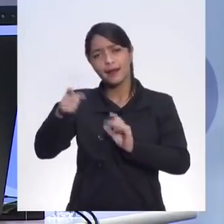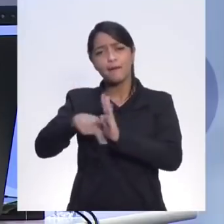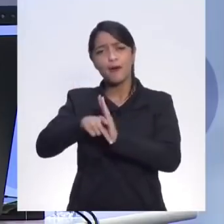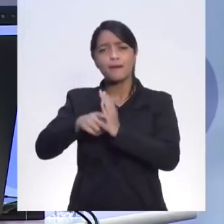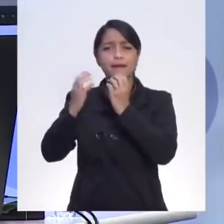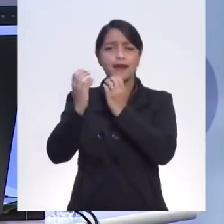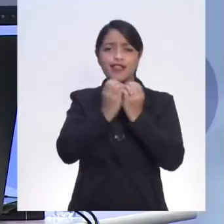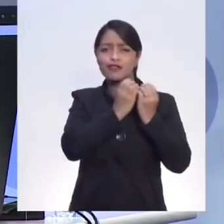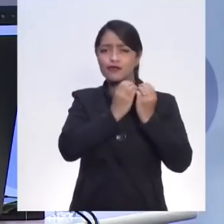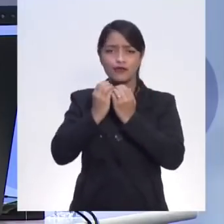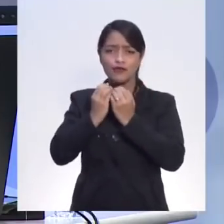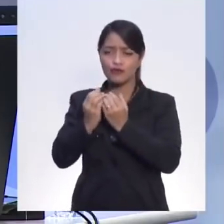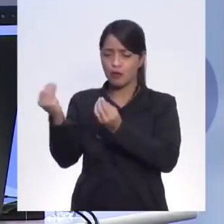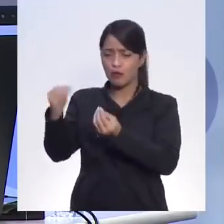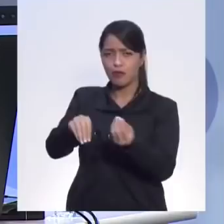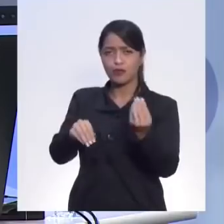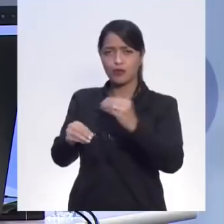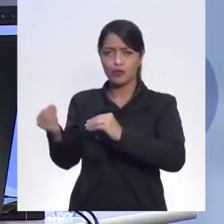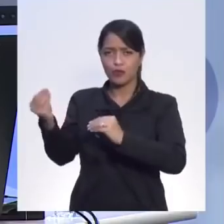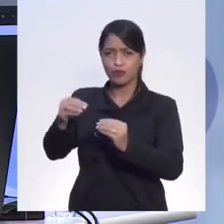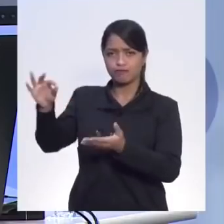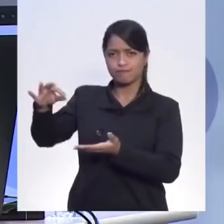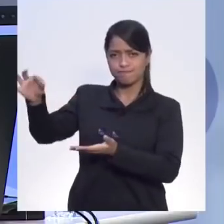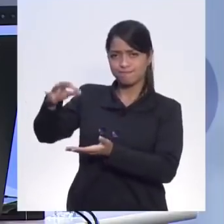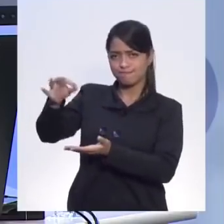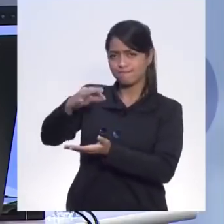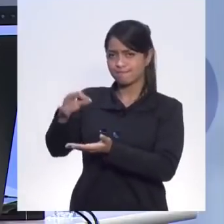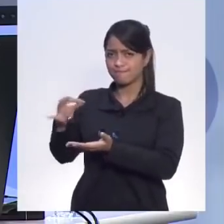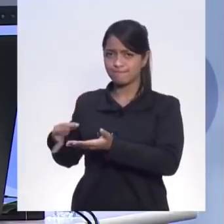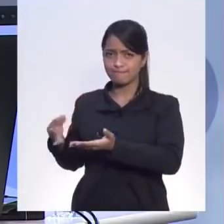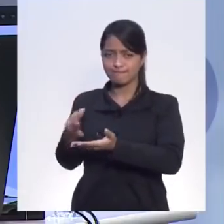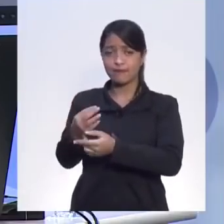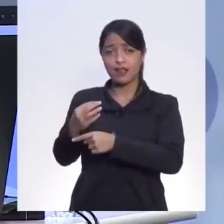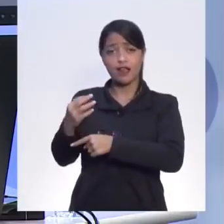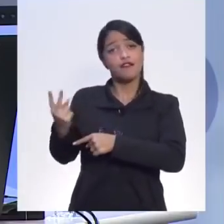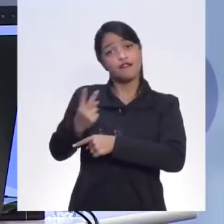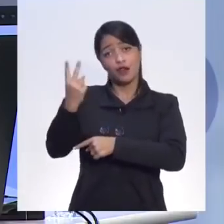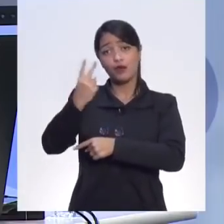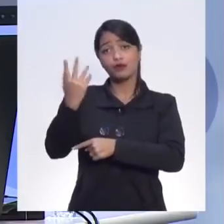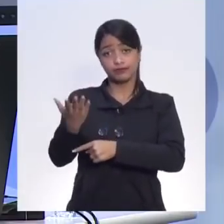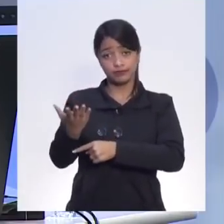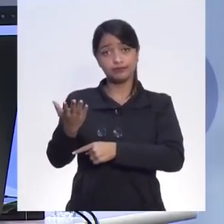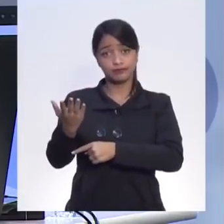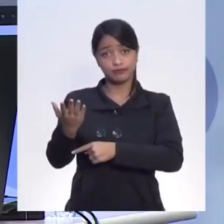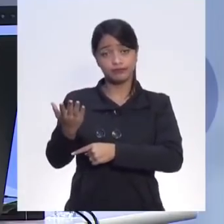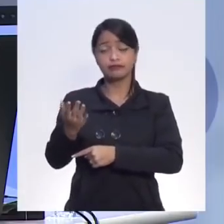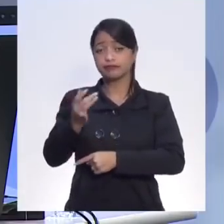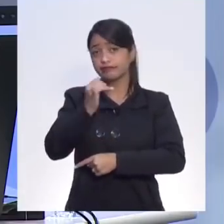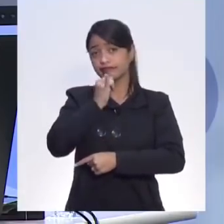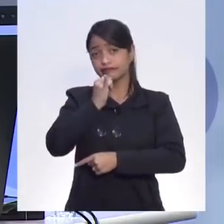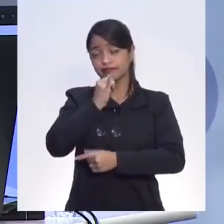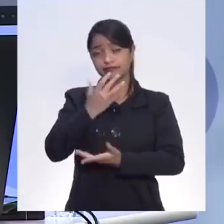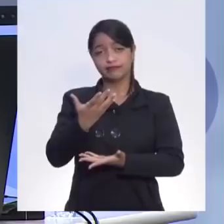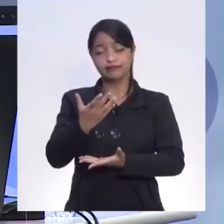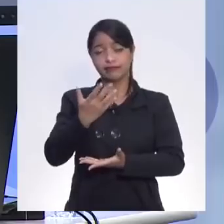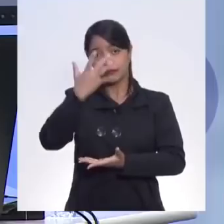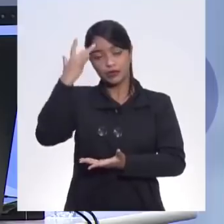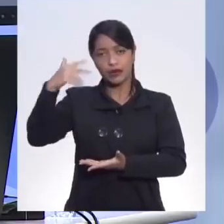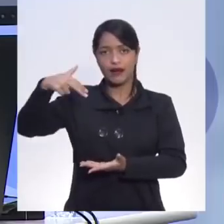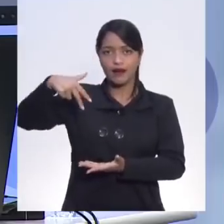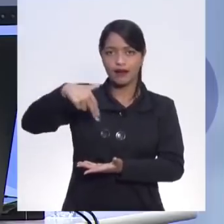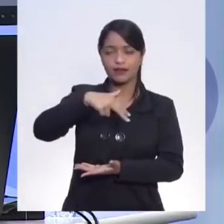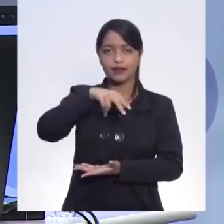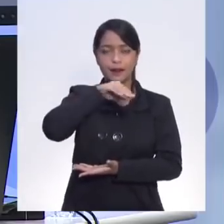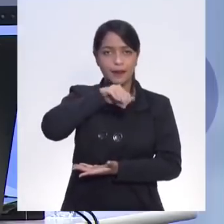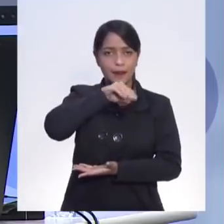interessante. De repente, poderia ser uma prenda, algo de valor, porque para eles é diferente, né? Alguém que fala, que anda. Alguém colocou essa resposta que eu não